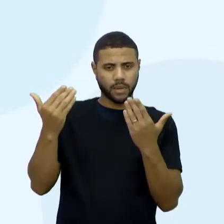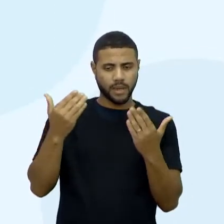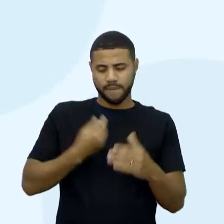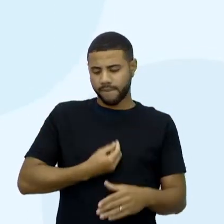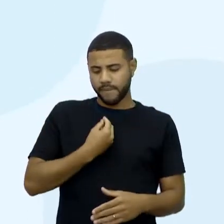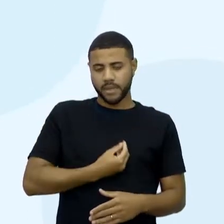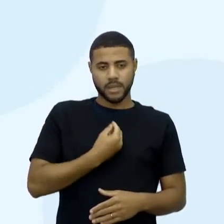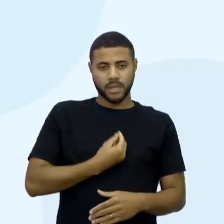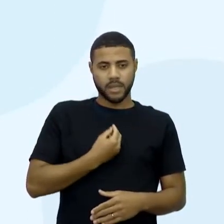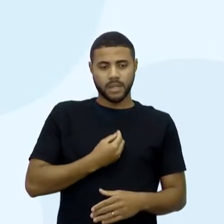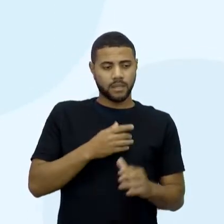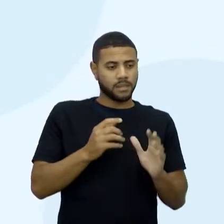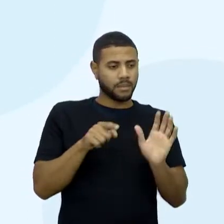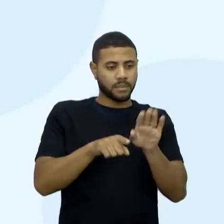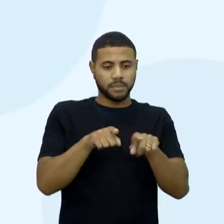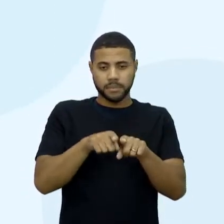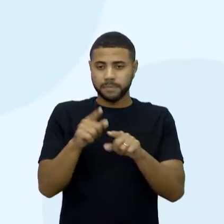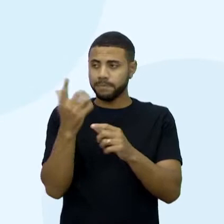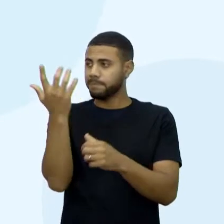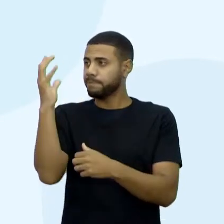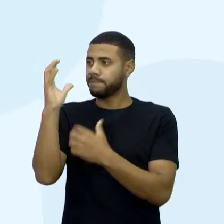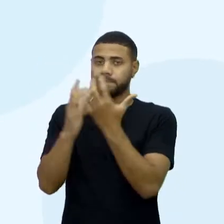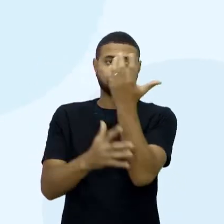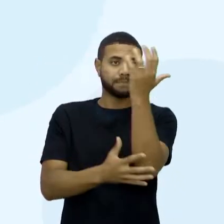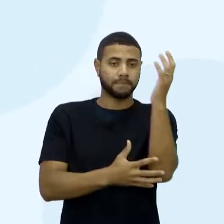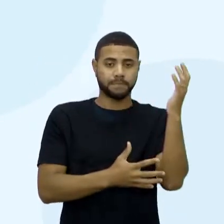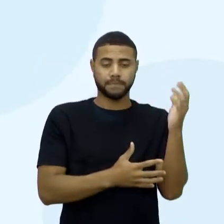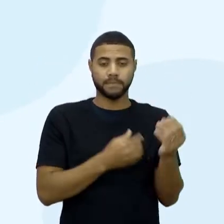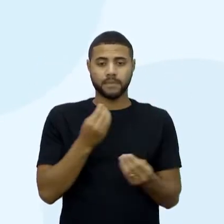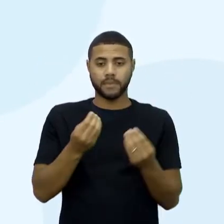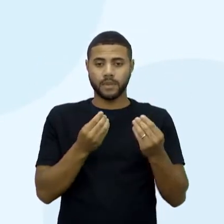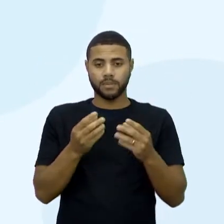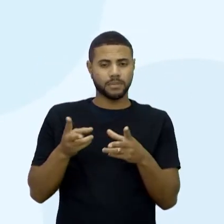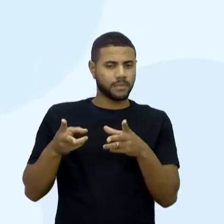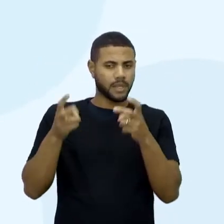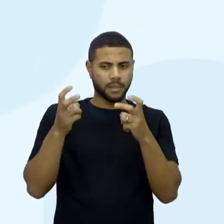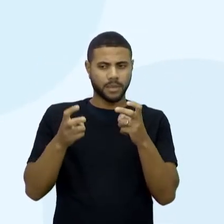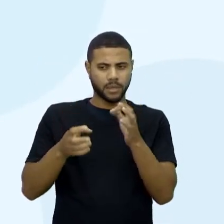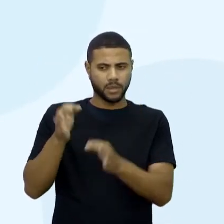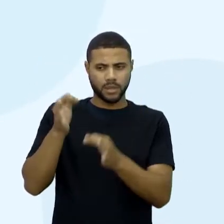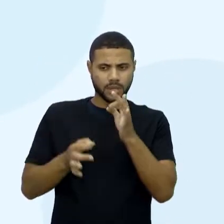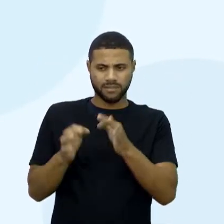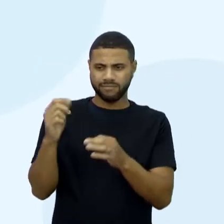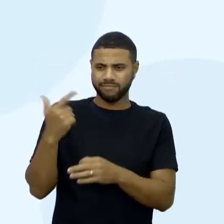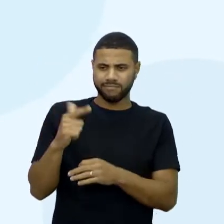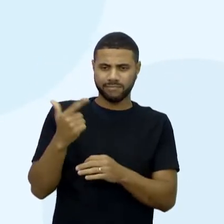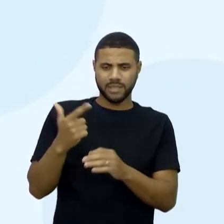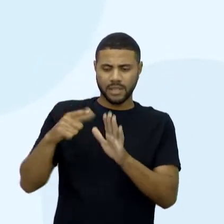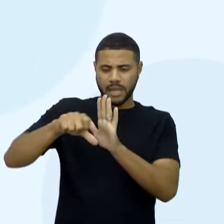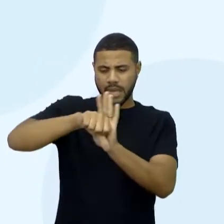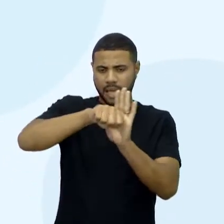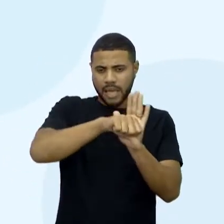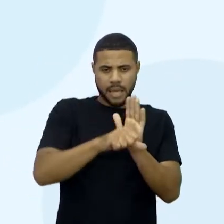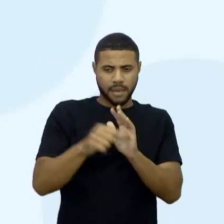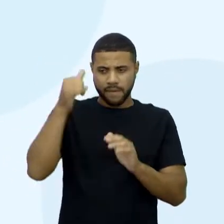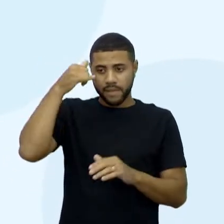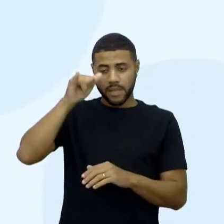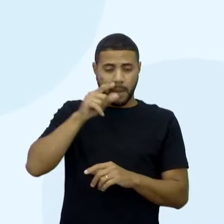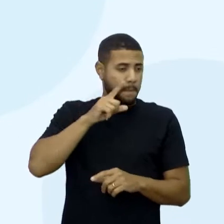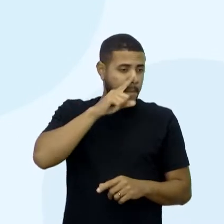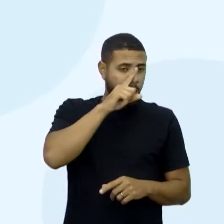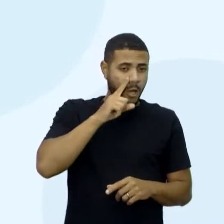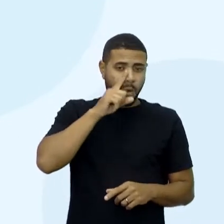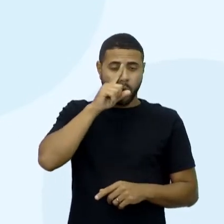sobre o seu meio ambiente, de perceber a injustiça, de evitar o perigo,